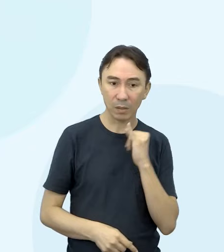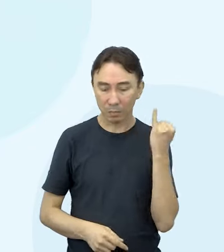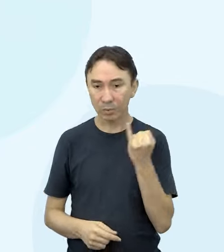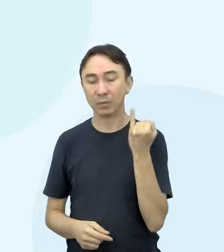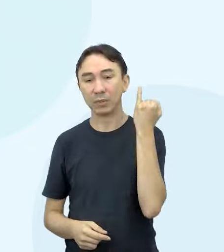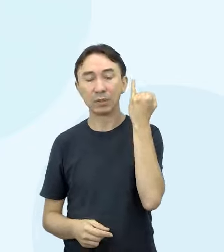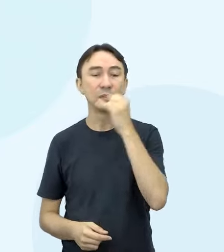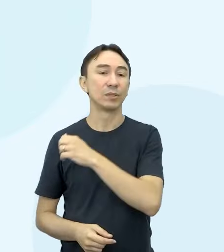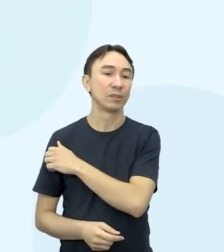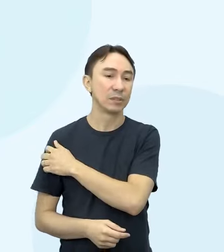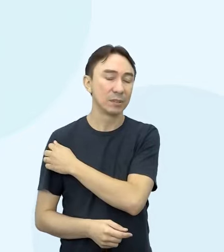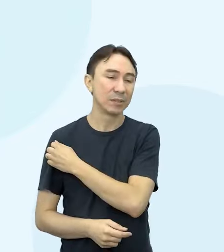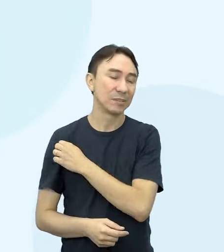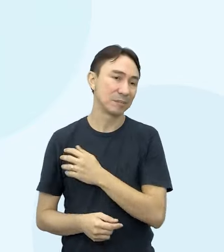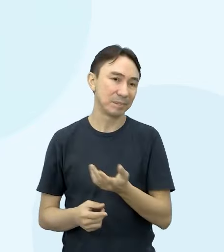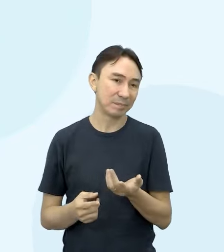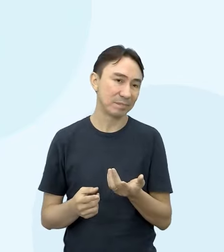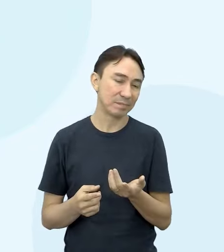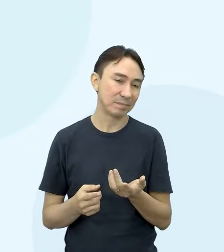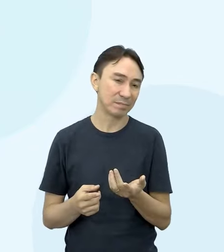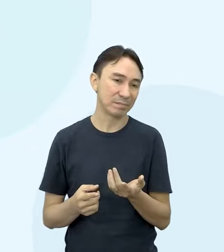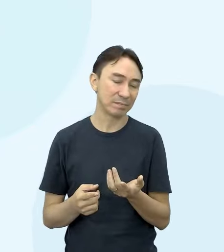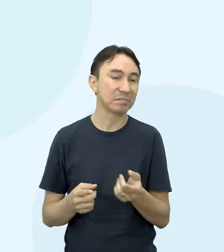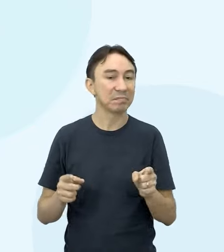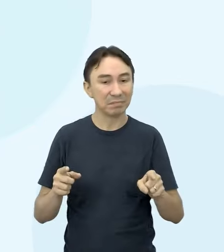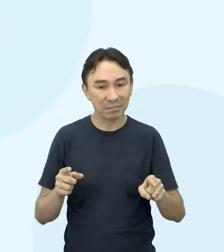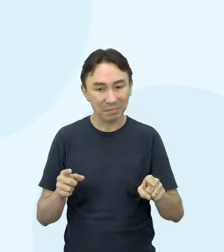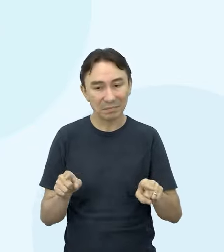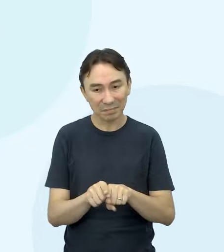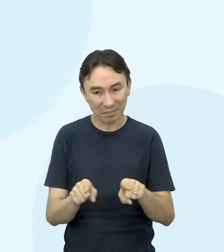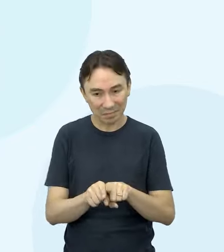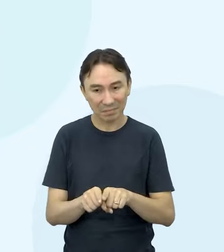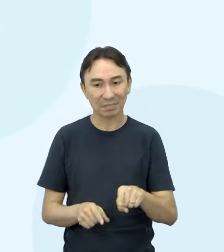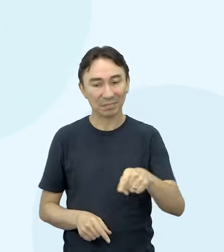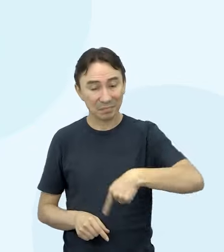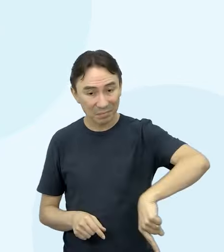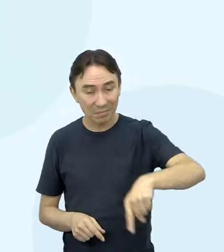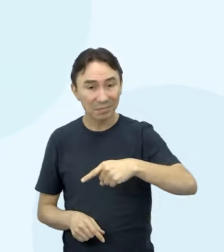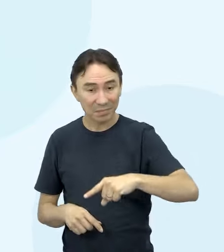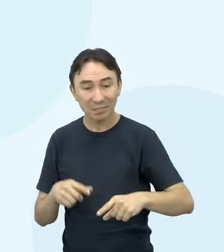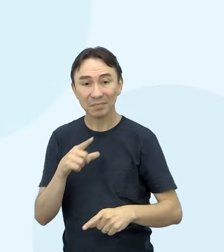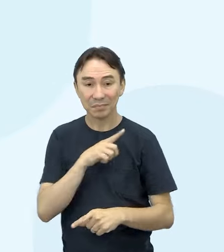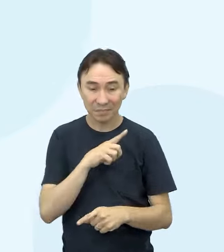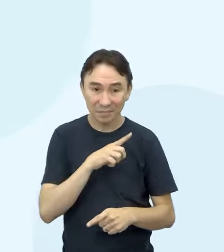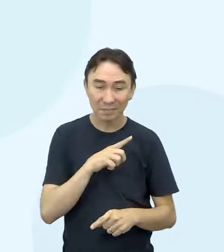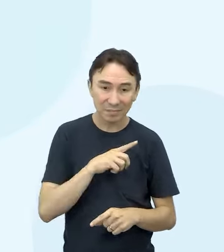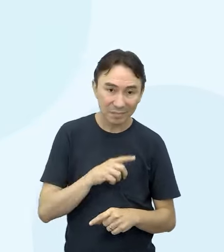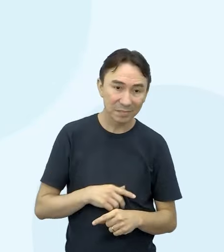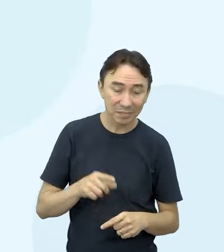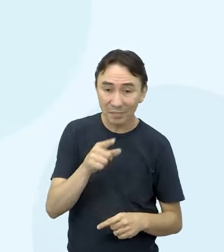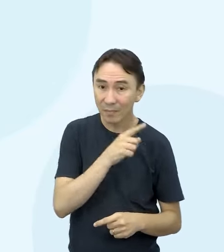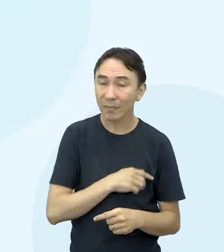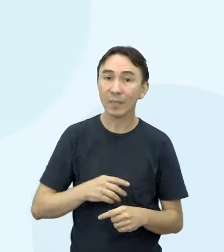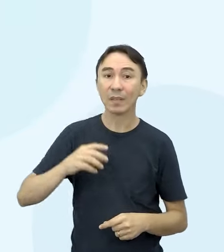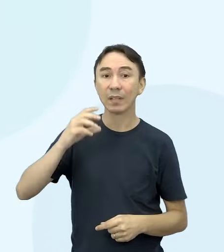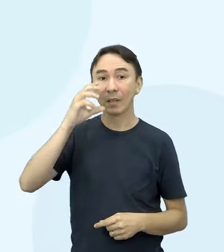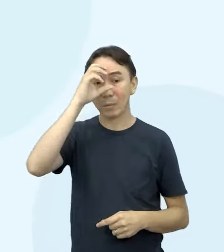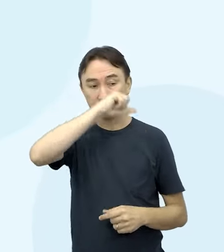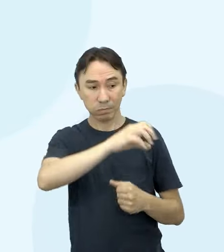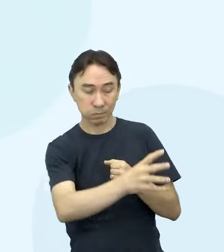Mas e a partir, né, de quando a gente se apropria desse material, a gente consegue ter uma liberdade um pouco